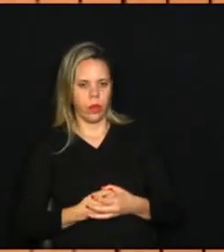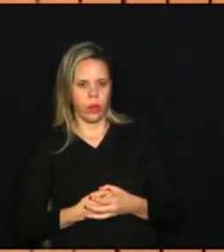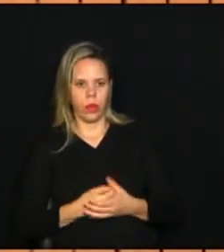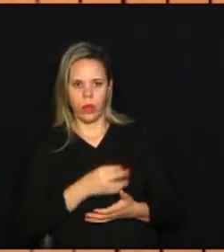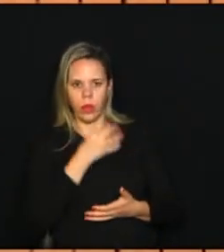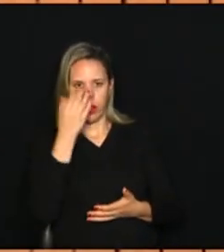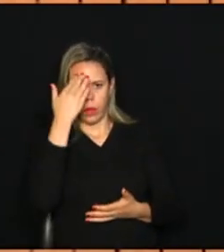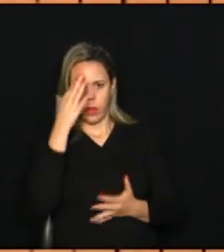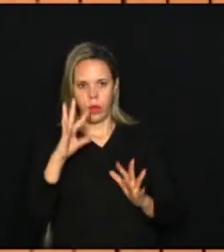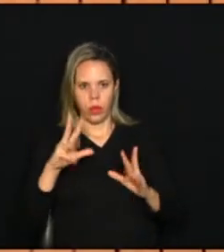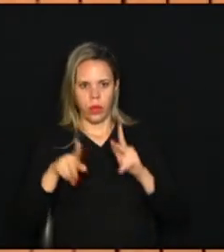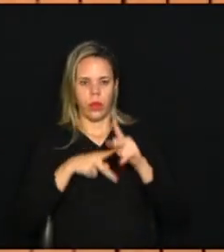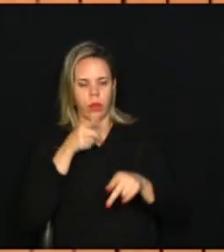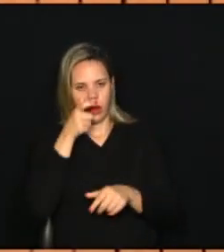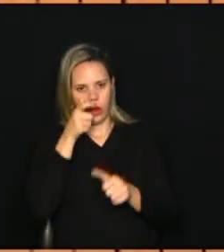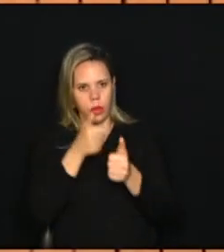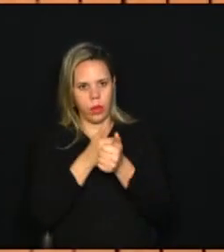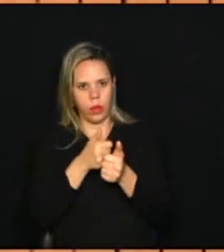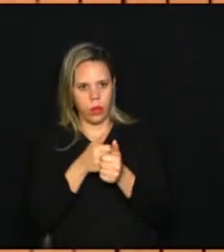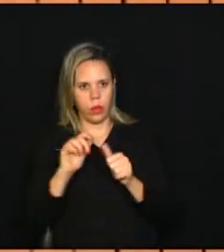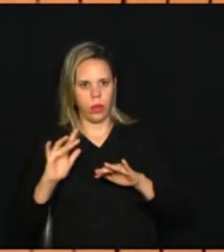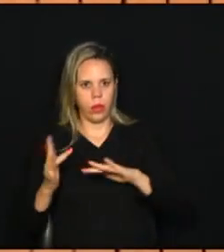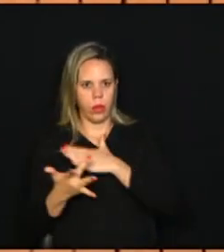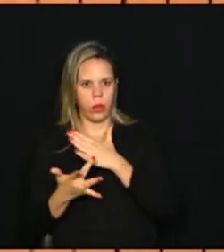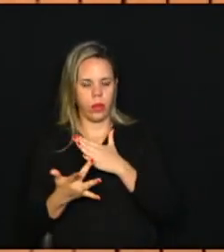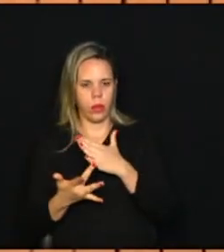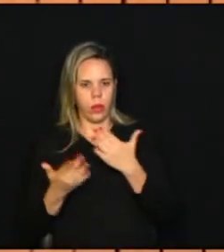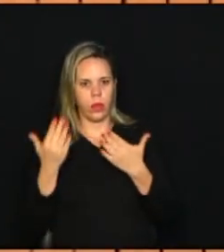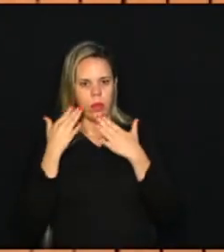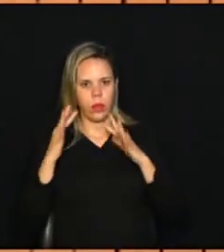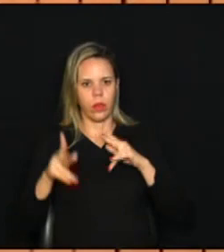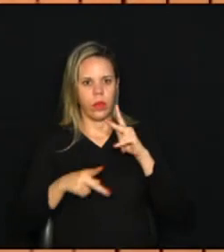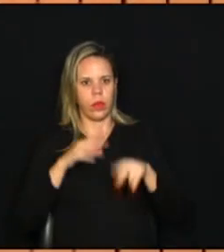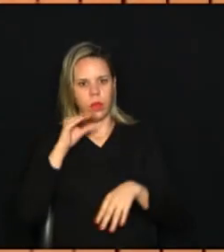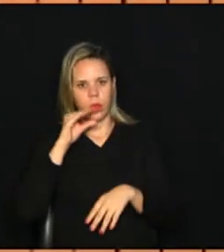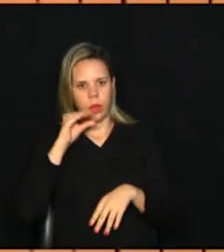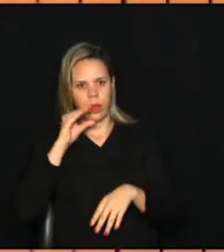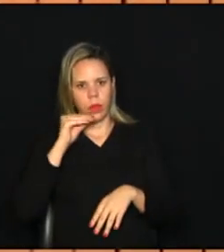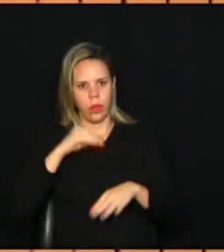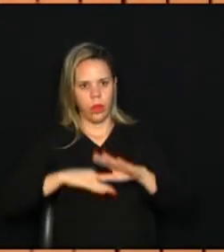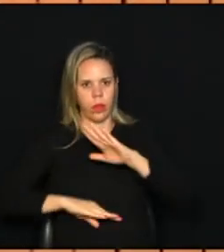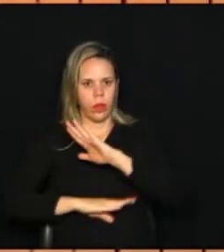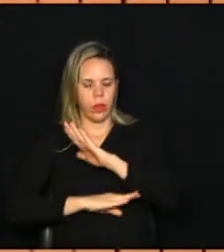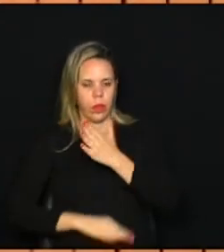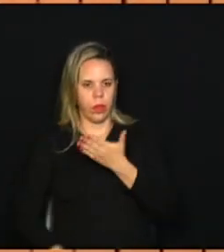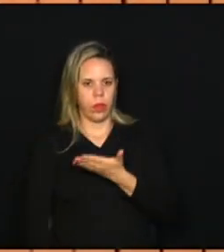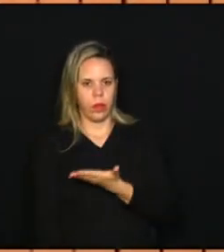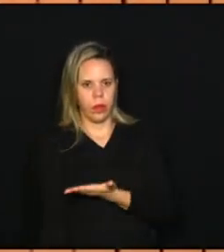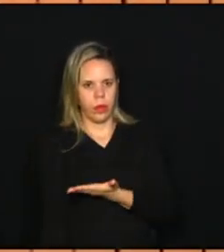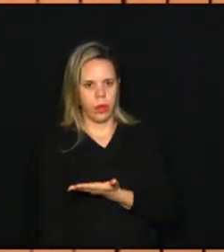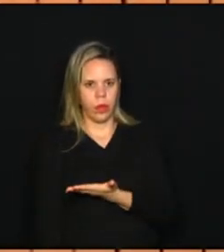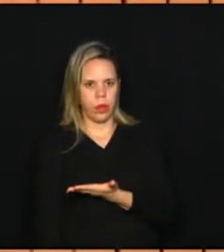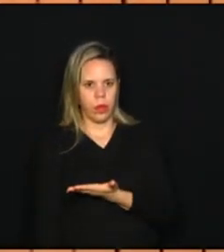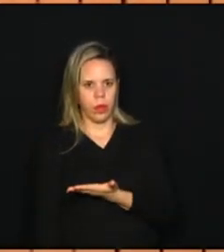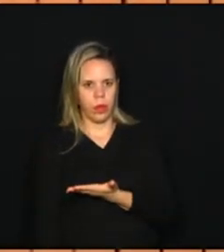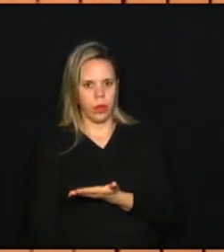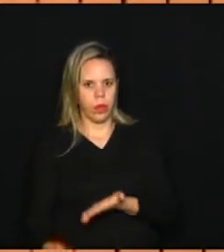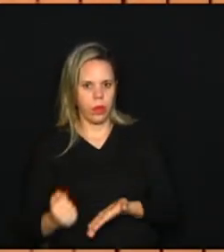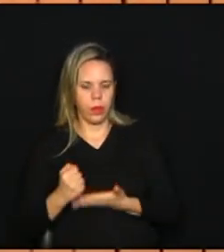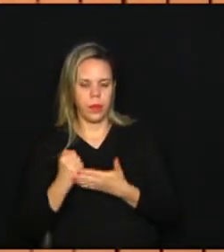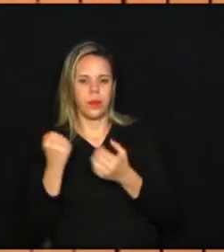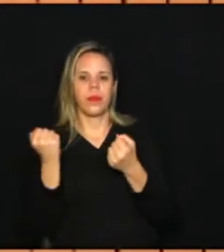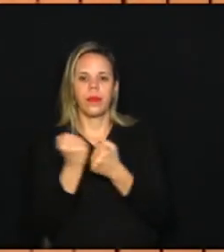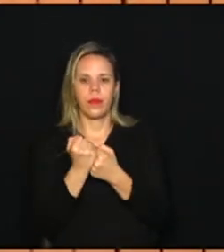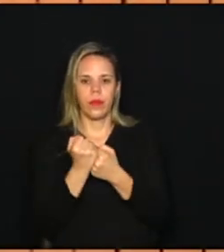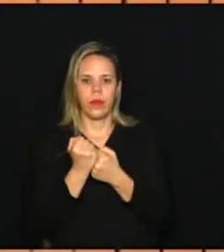obrigado a todos aqueles que nos acompanharam pelas redes sociais, obrigado a todos os funcionários aqui da Câmara Municipal, que nos apoiaram,